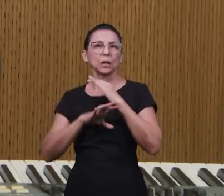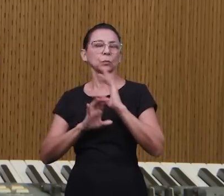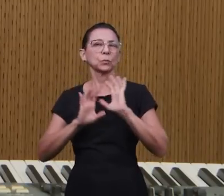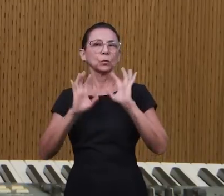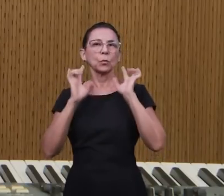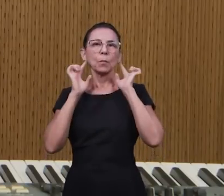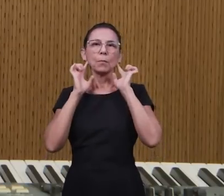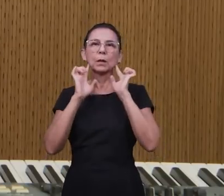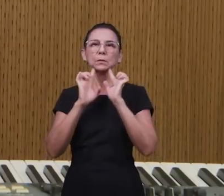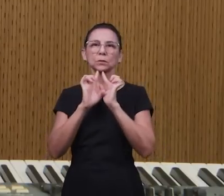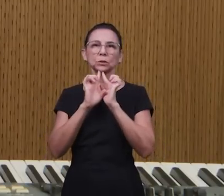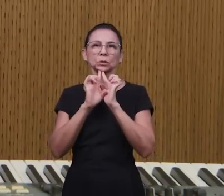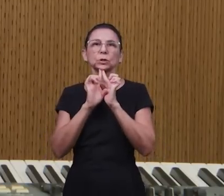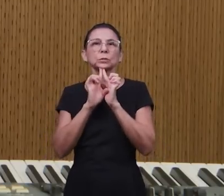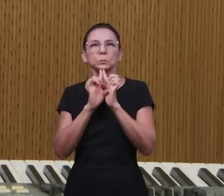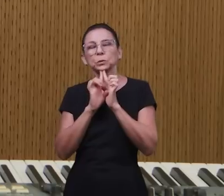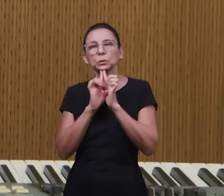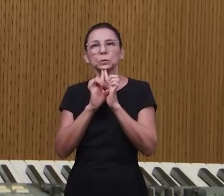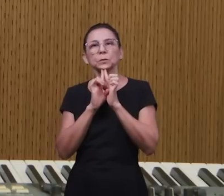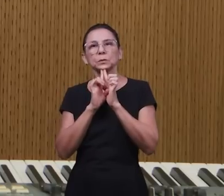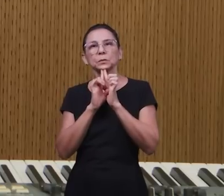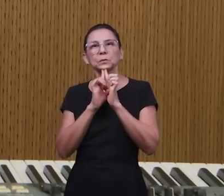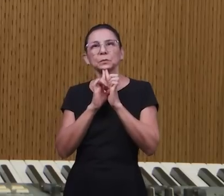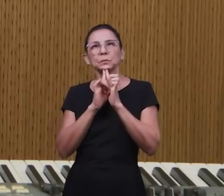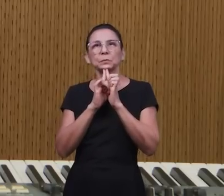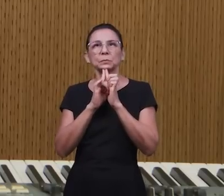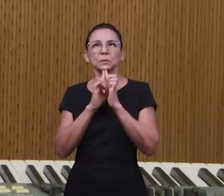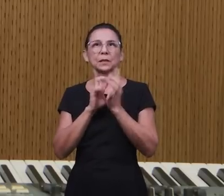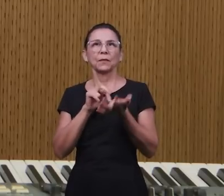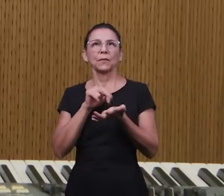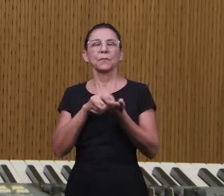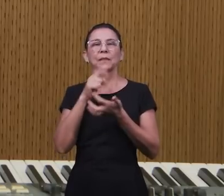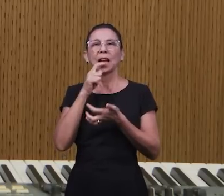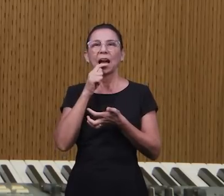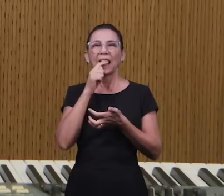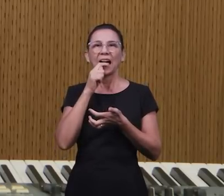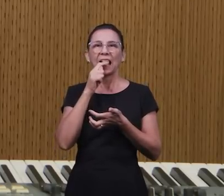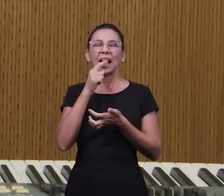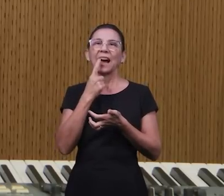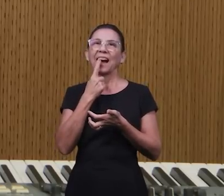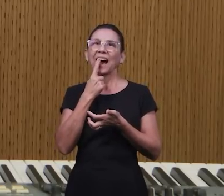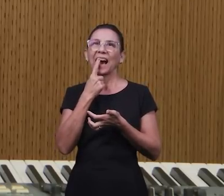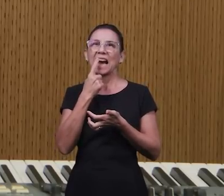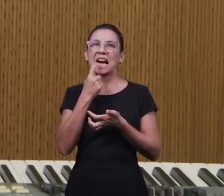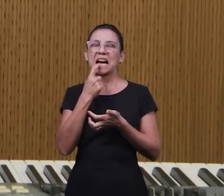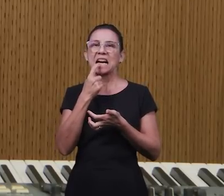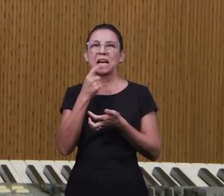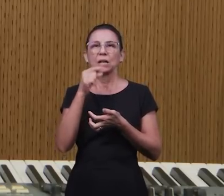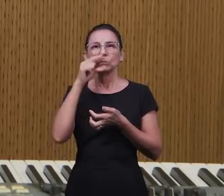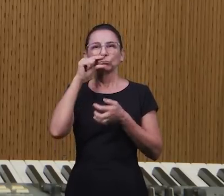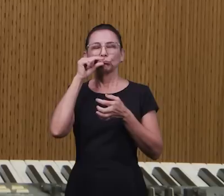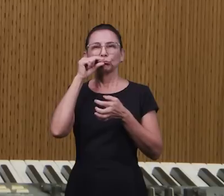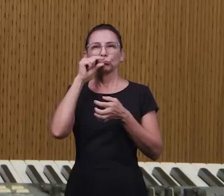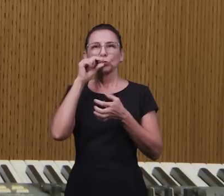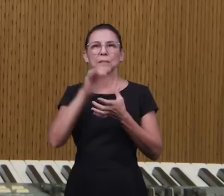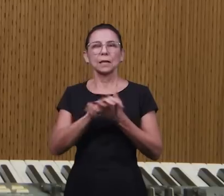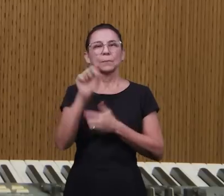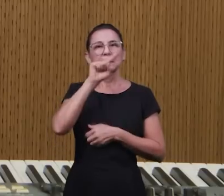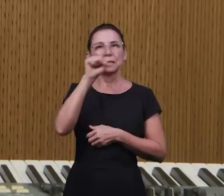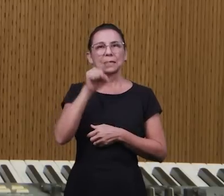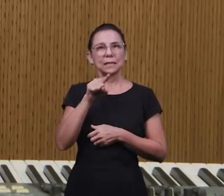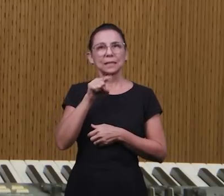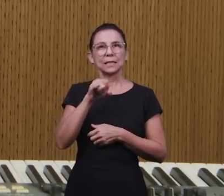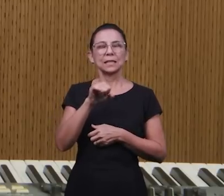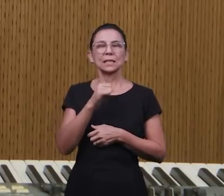mandíbula. Então, eu tenho no V, dentes superiores com lábio inferior. Tenho no Z,